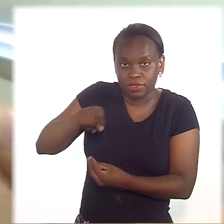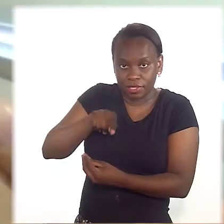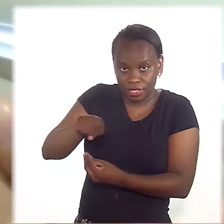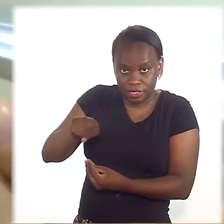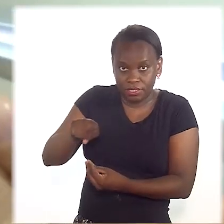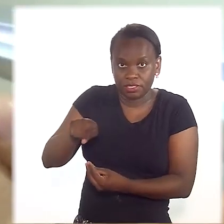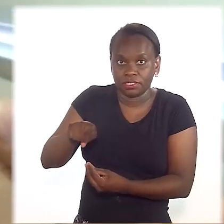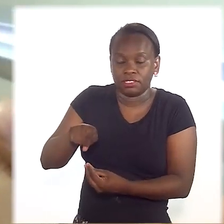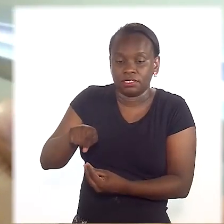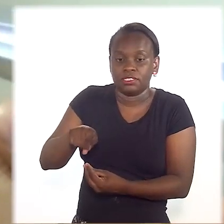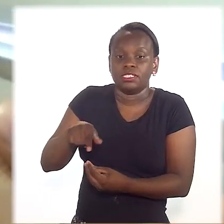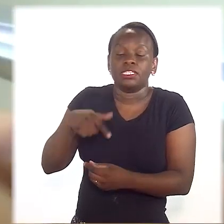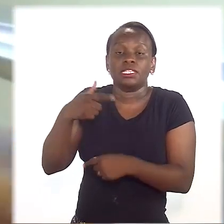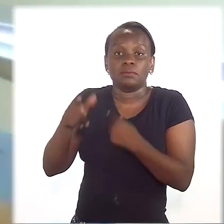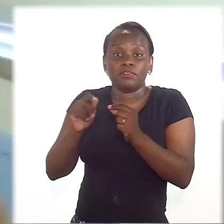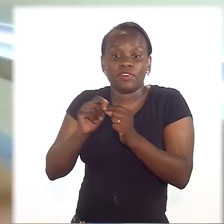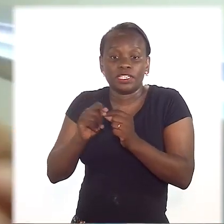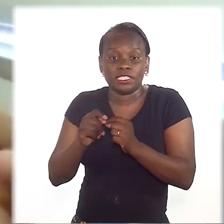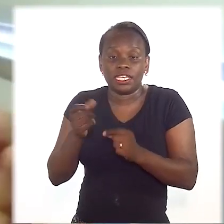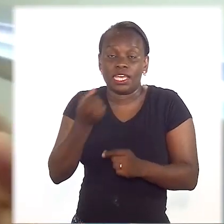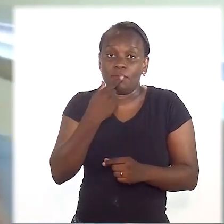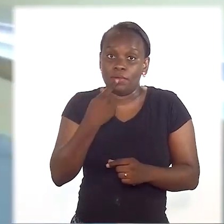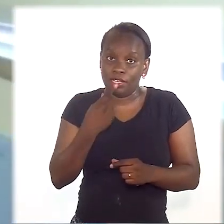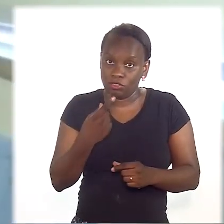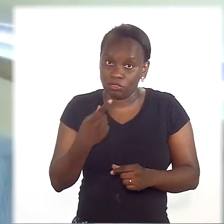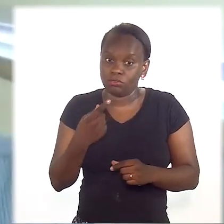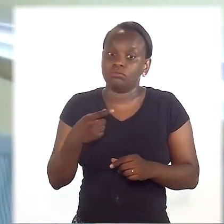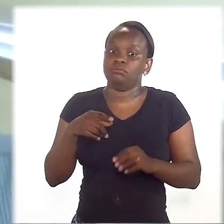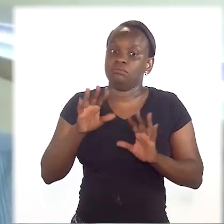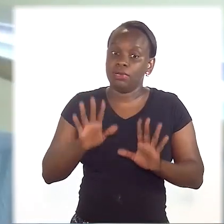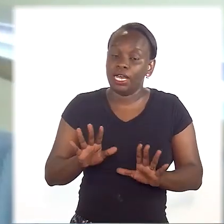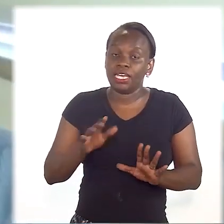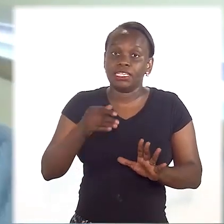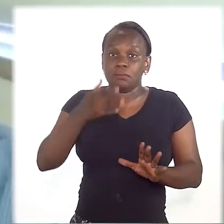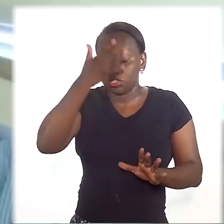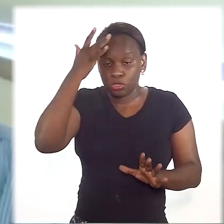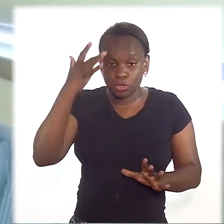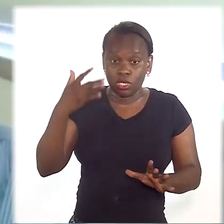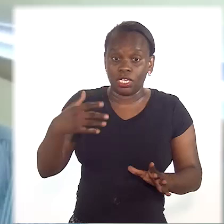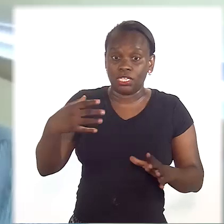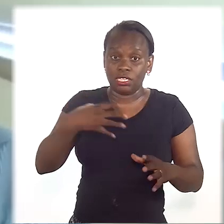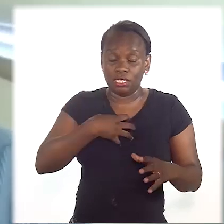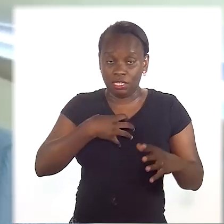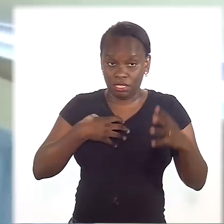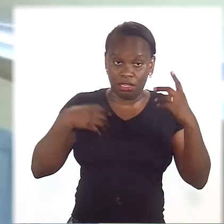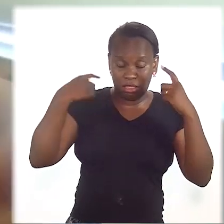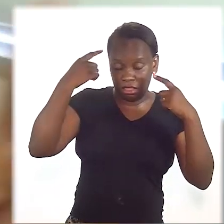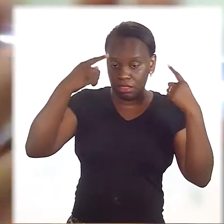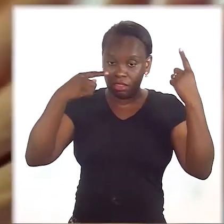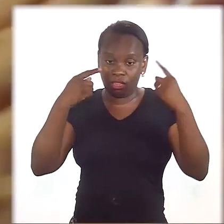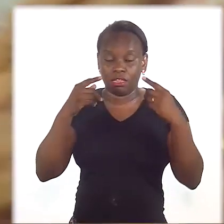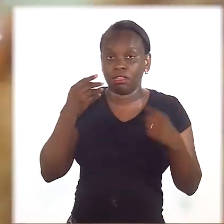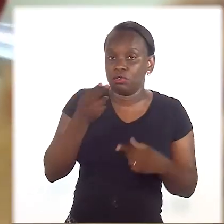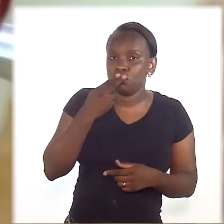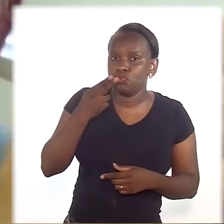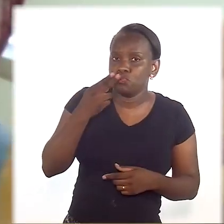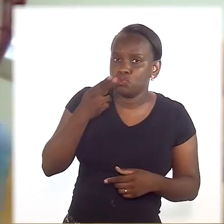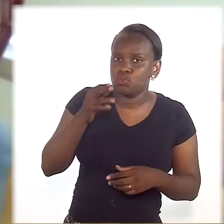dessa substância para produzir uma medicação sem os efeitos deletérios do